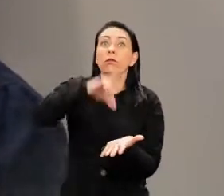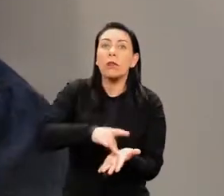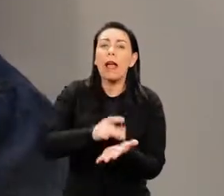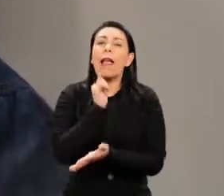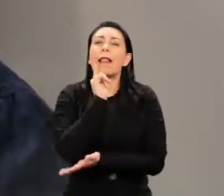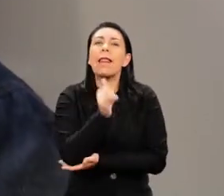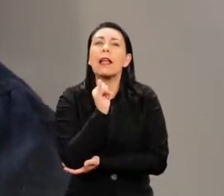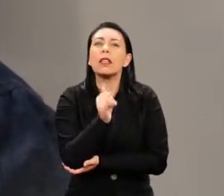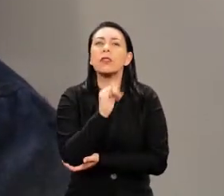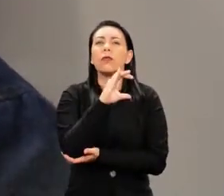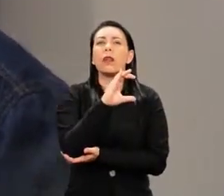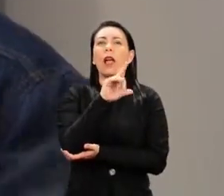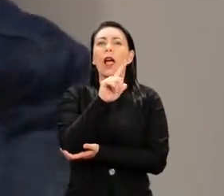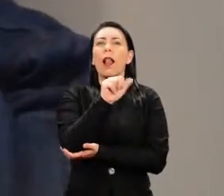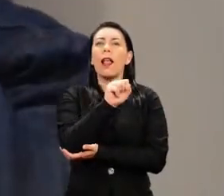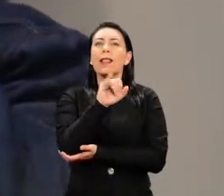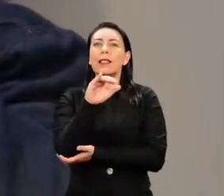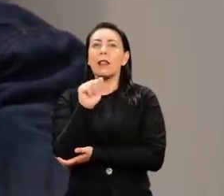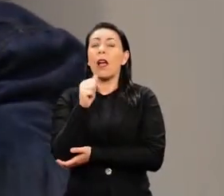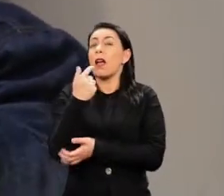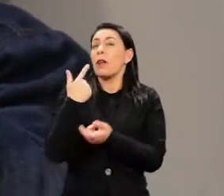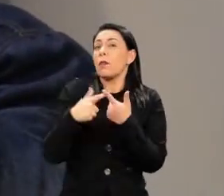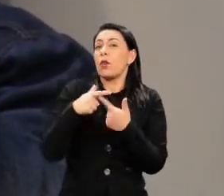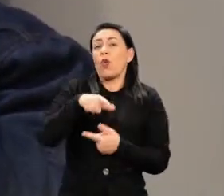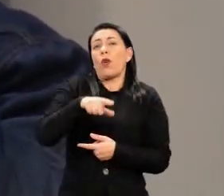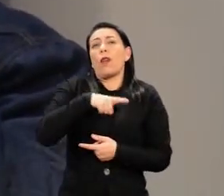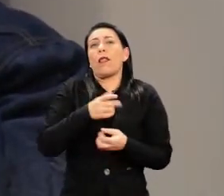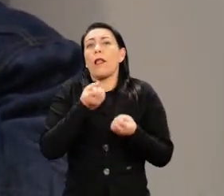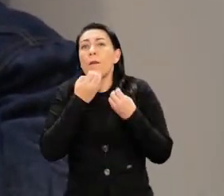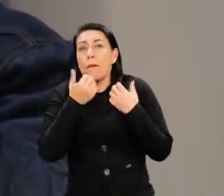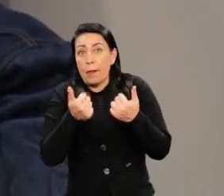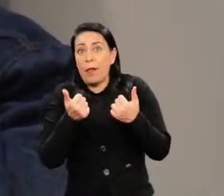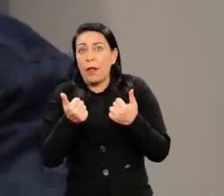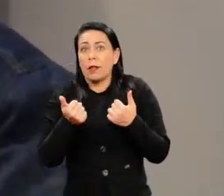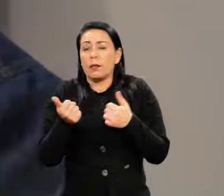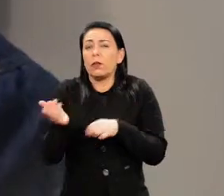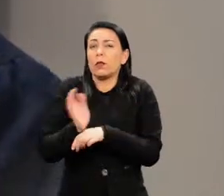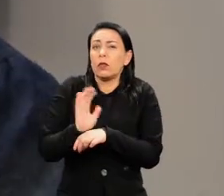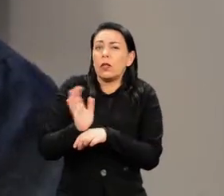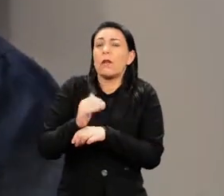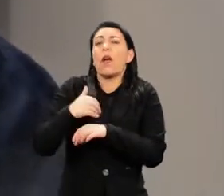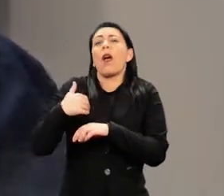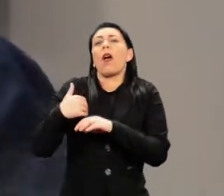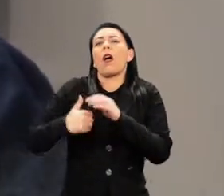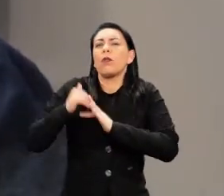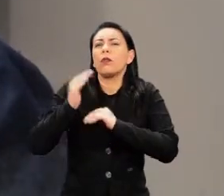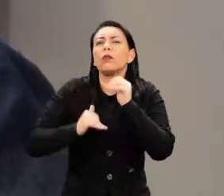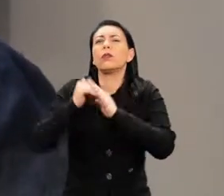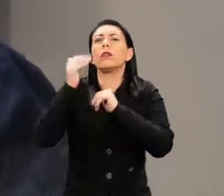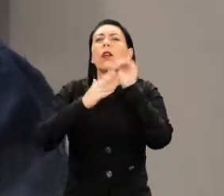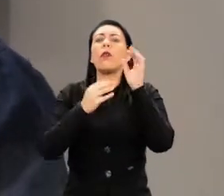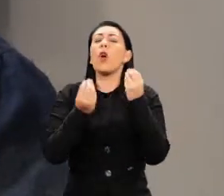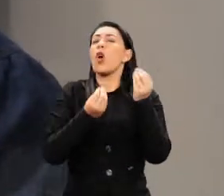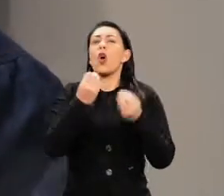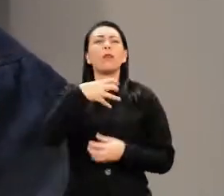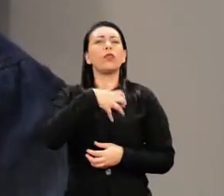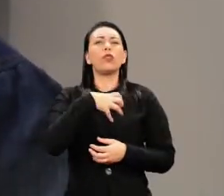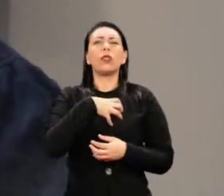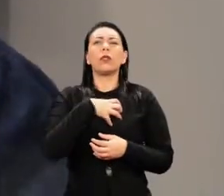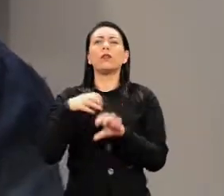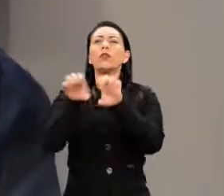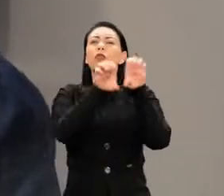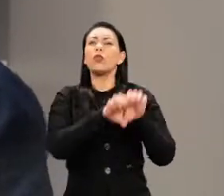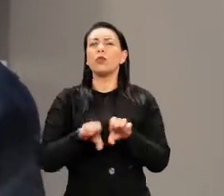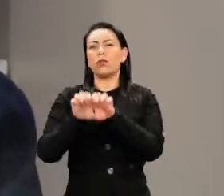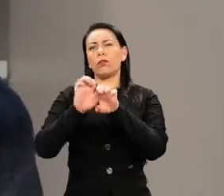chama narrativa clássica porque a graça do do cinema tá em graça da construção disso está em um modo